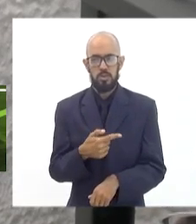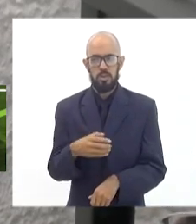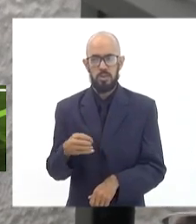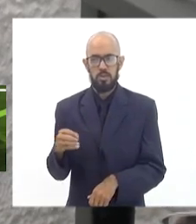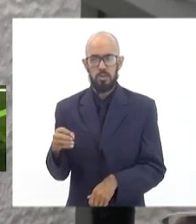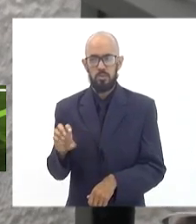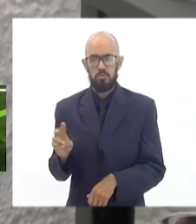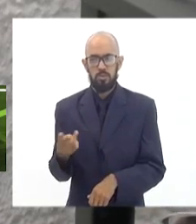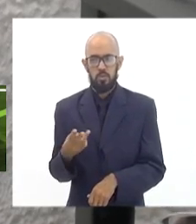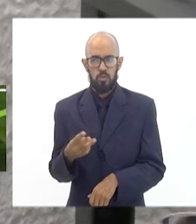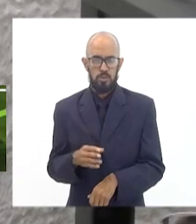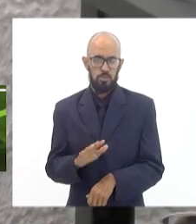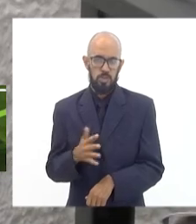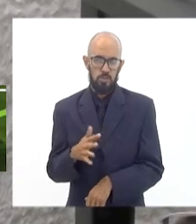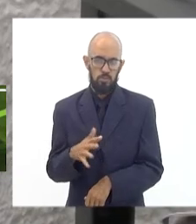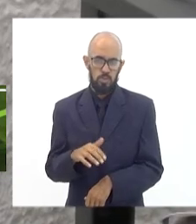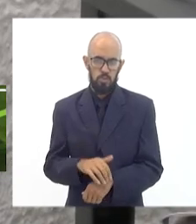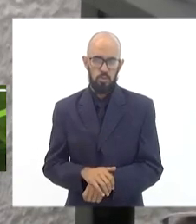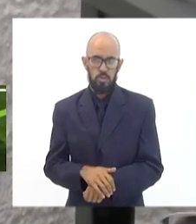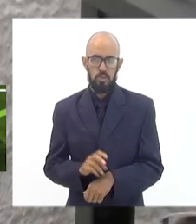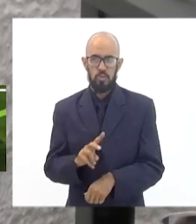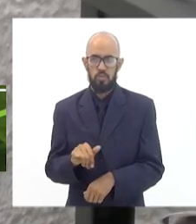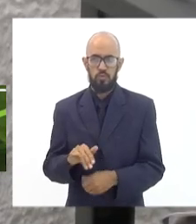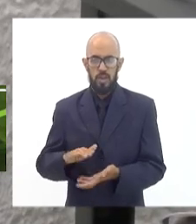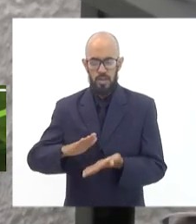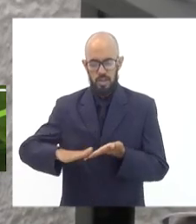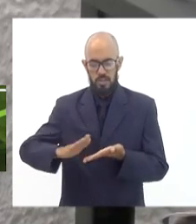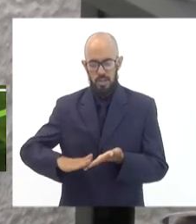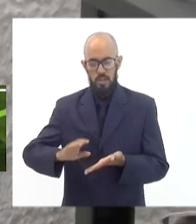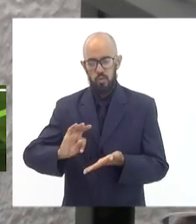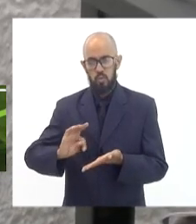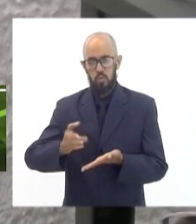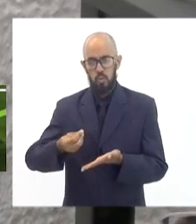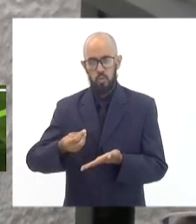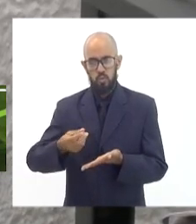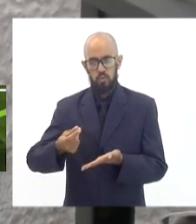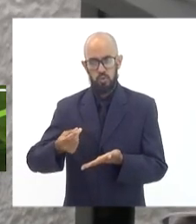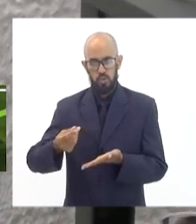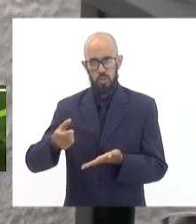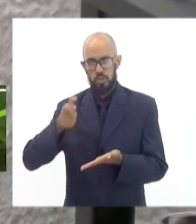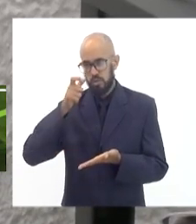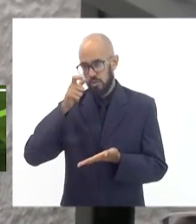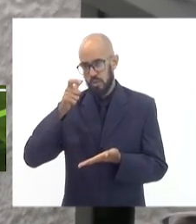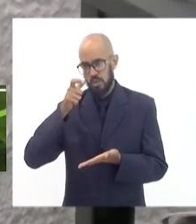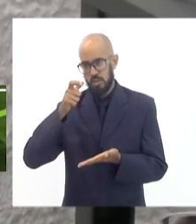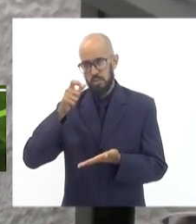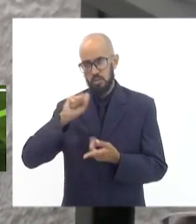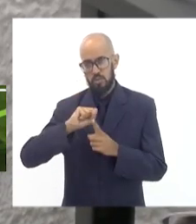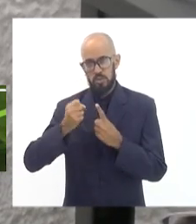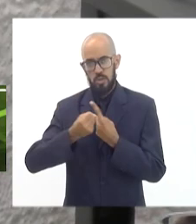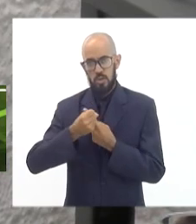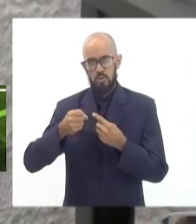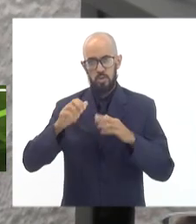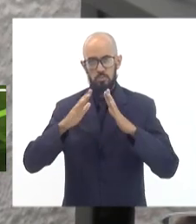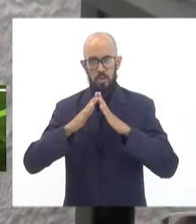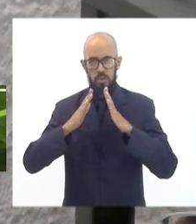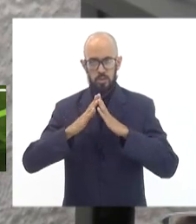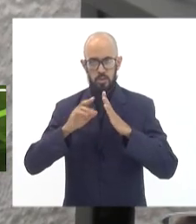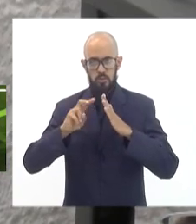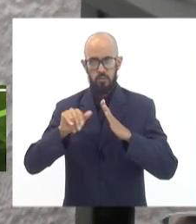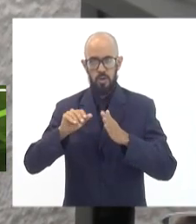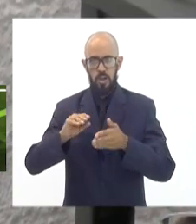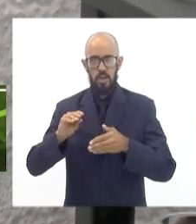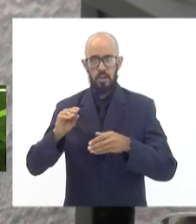milhões conheço nós vamos exaurir todos os recursos do Fundo de interesse social de habitação e vamos colocar recurso oriundos